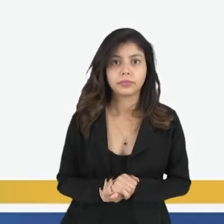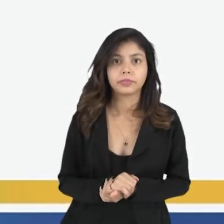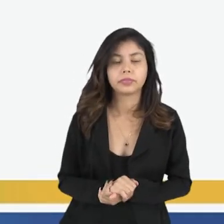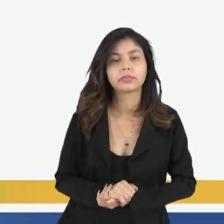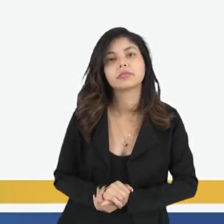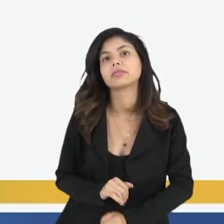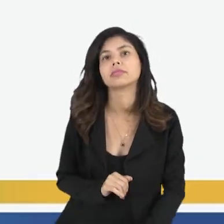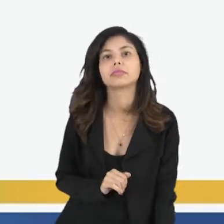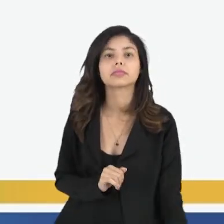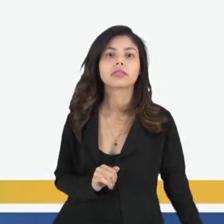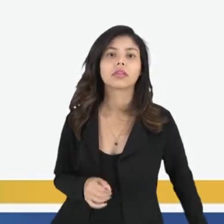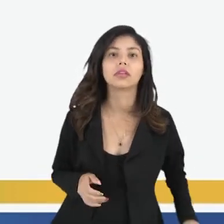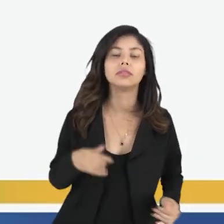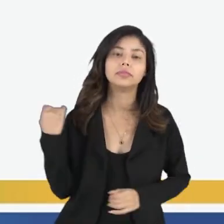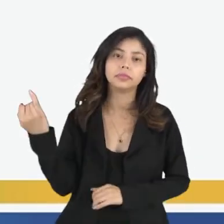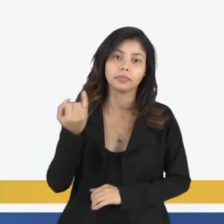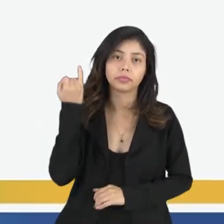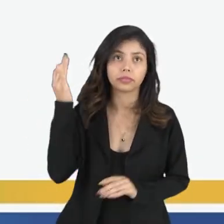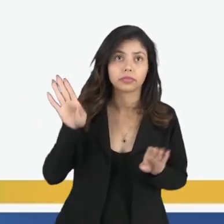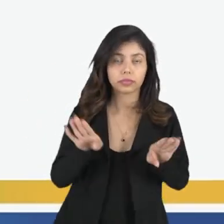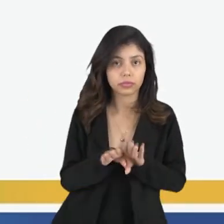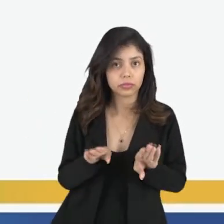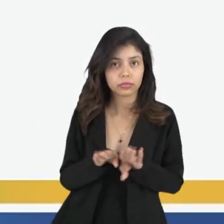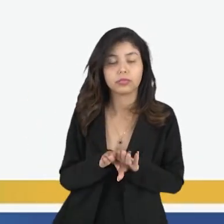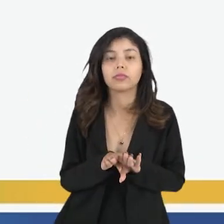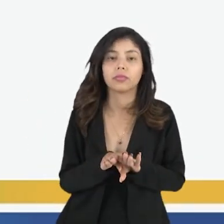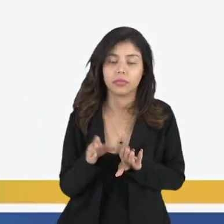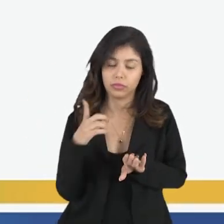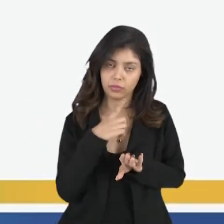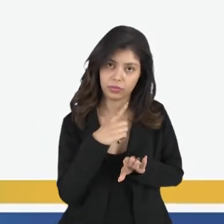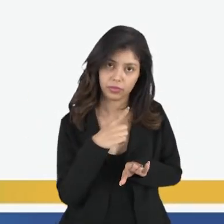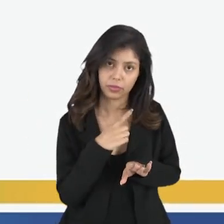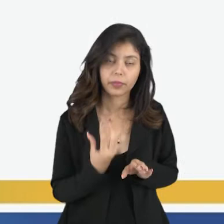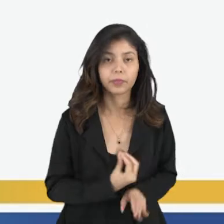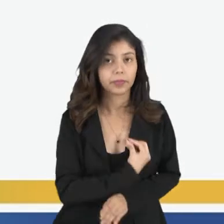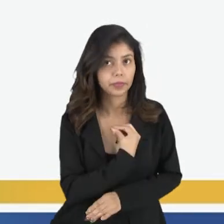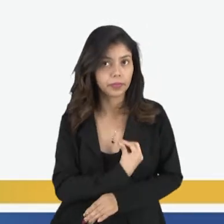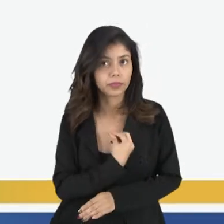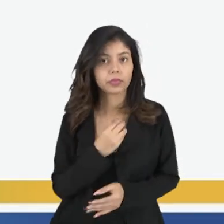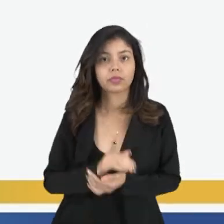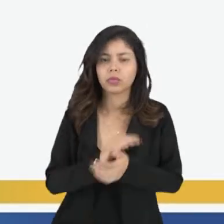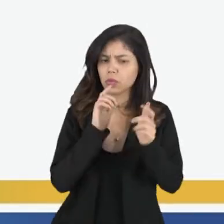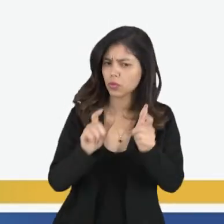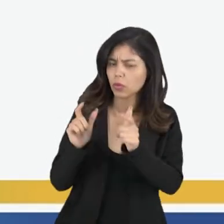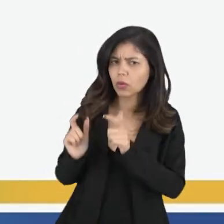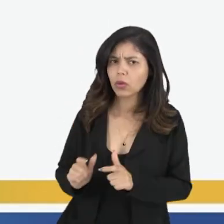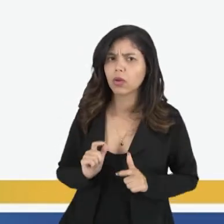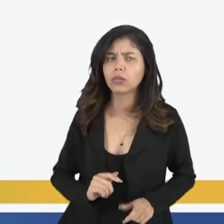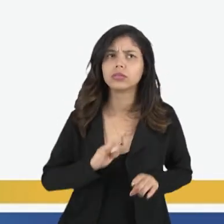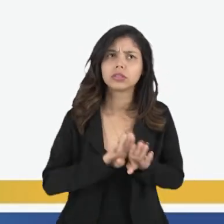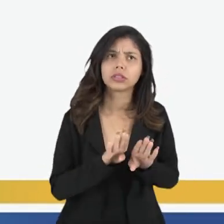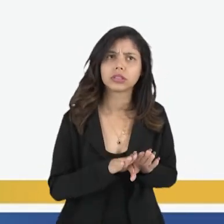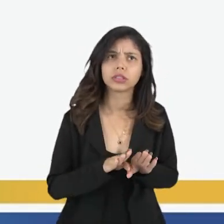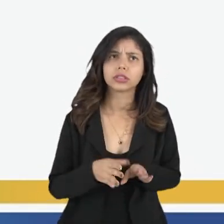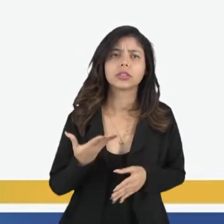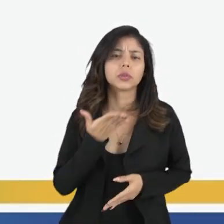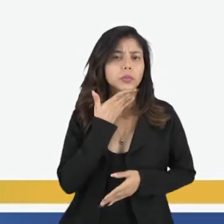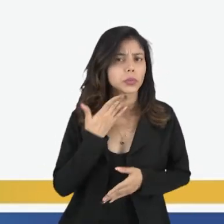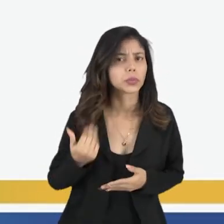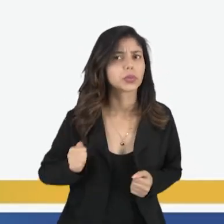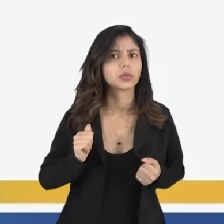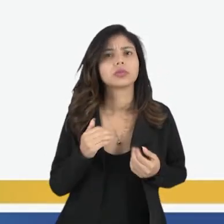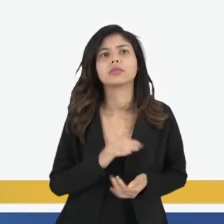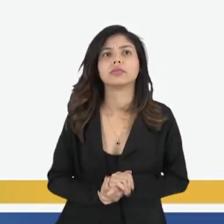homem de fundamental importância e para a sobrevivência, onde nós tínhamos o